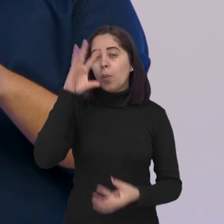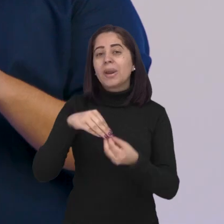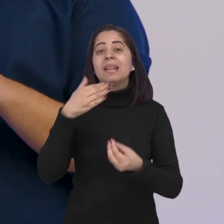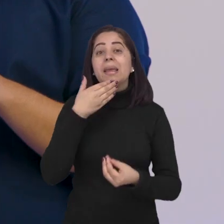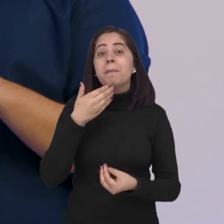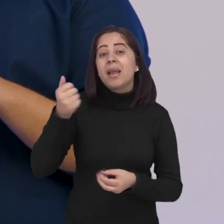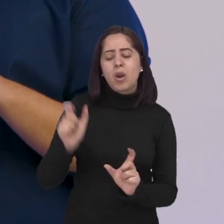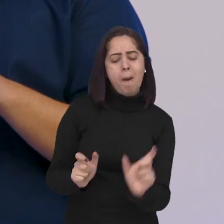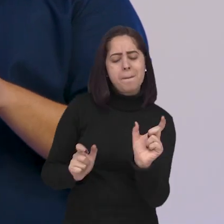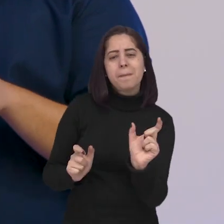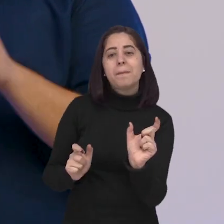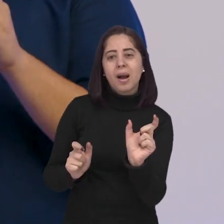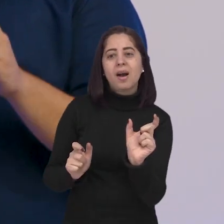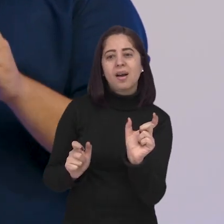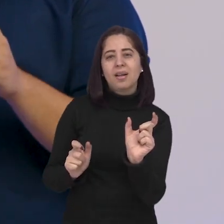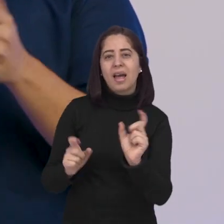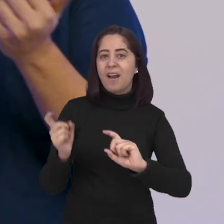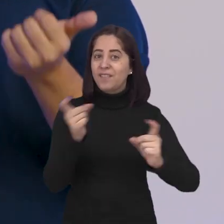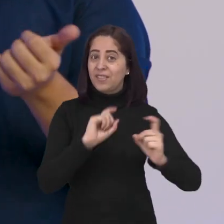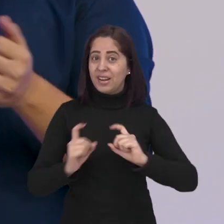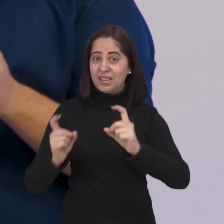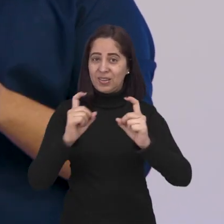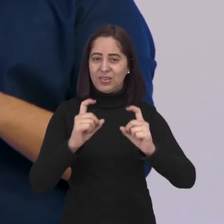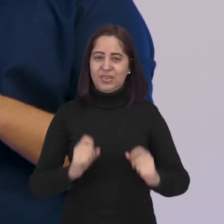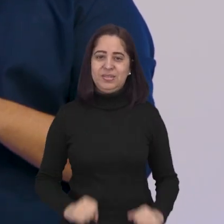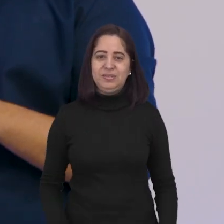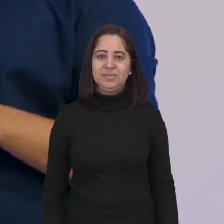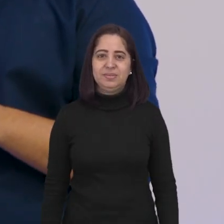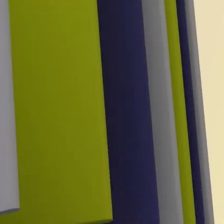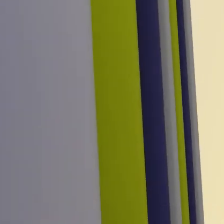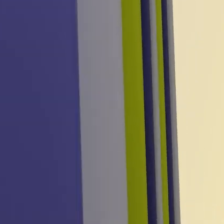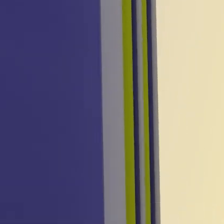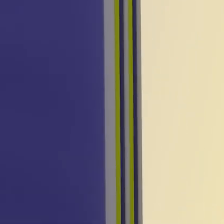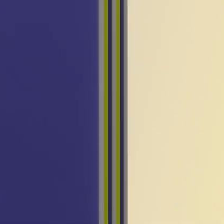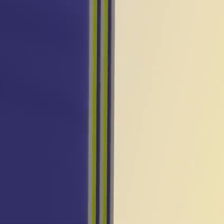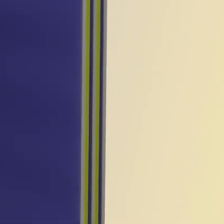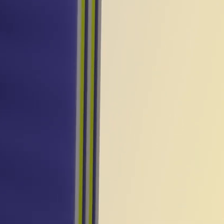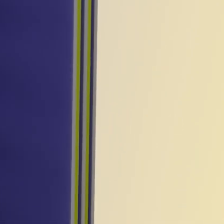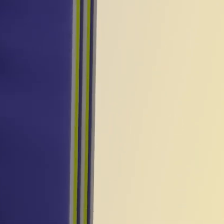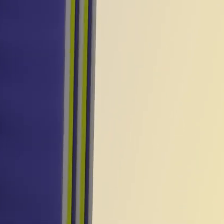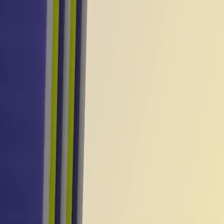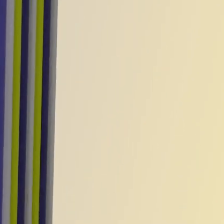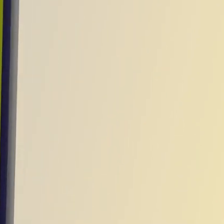melhor o significado dessa palavra tão usada nas sessões da Câmara.